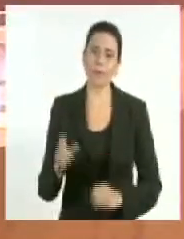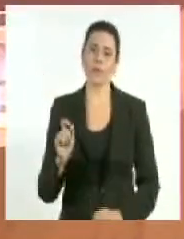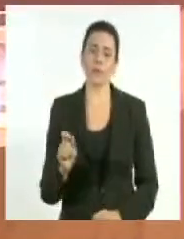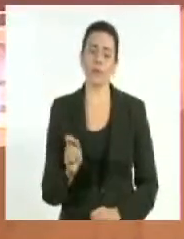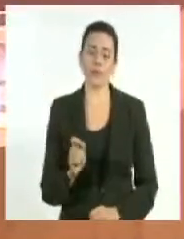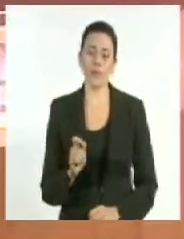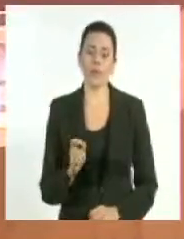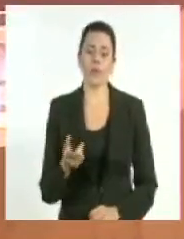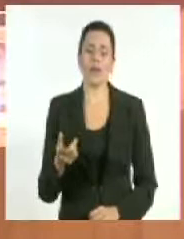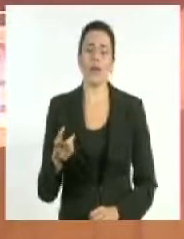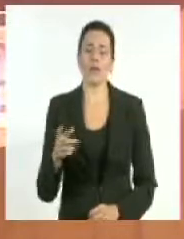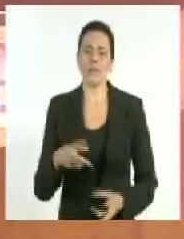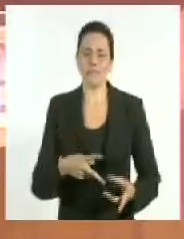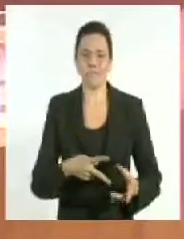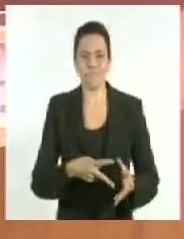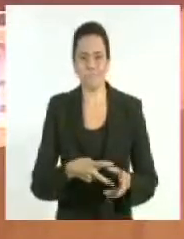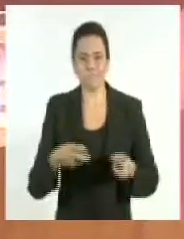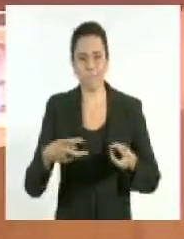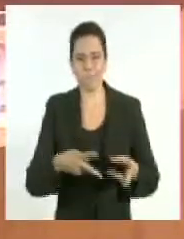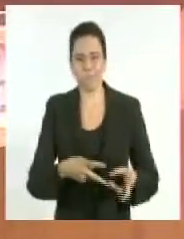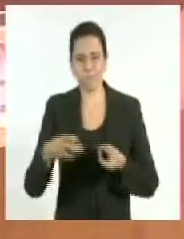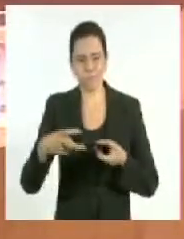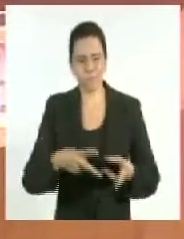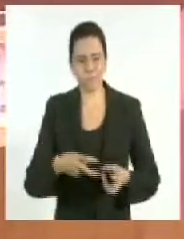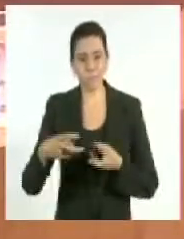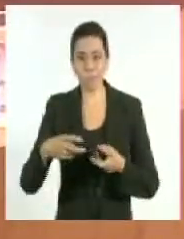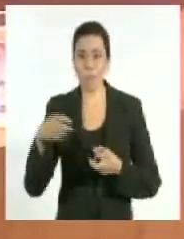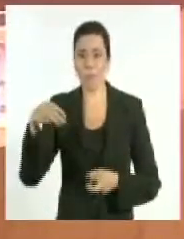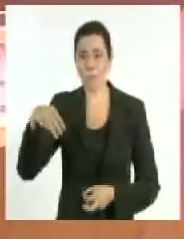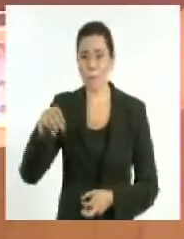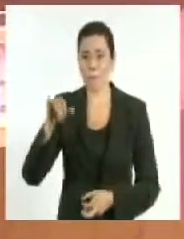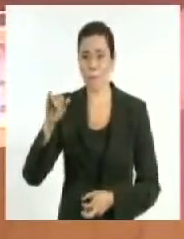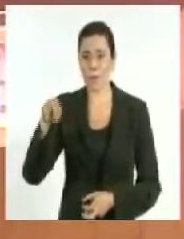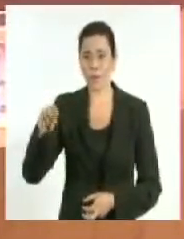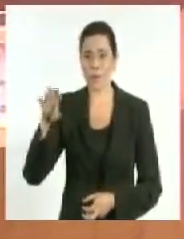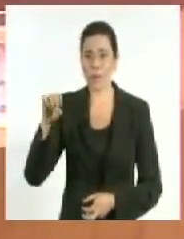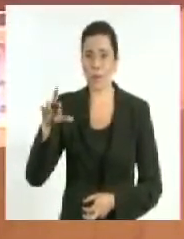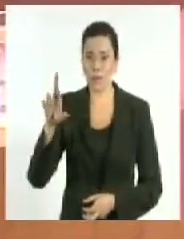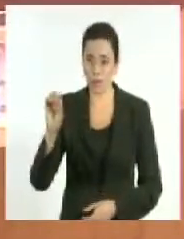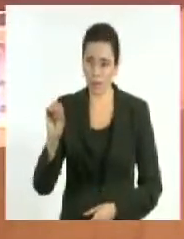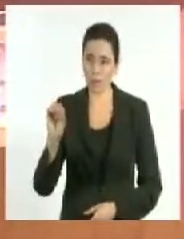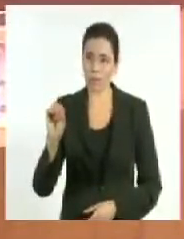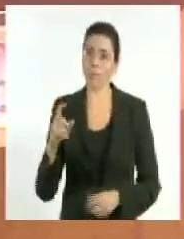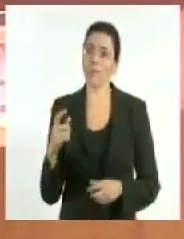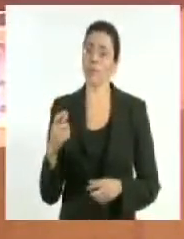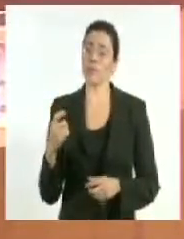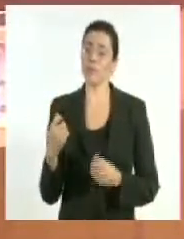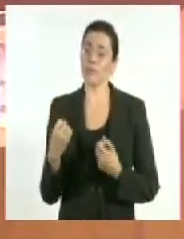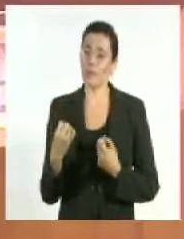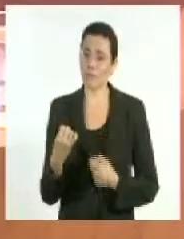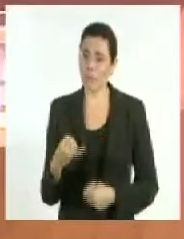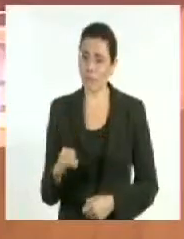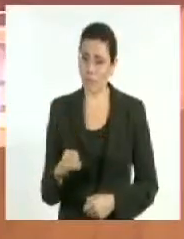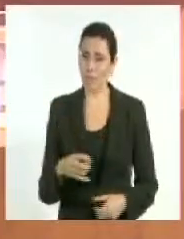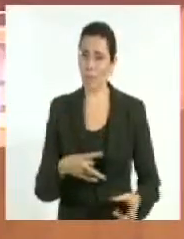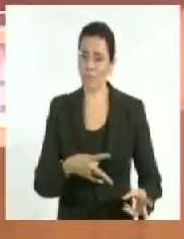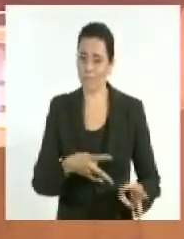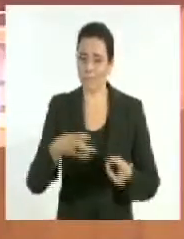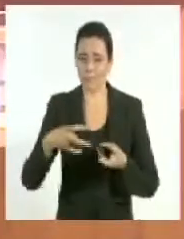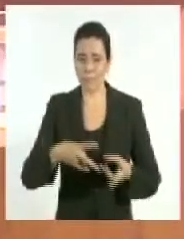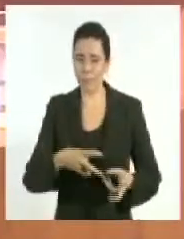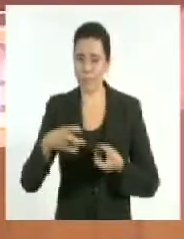exploração do minério. E o fato gerador da taxa do minério estadual trata do transporte, do manuseio,